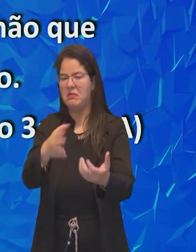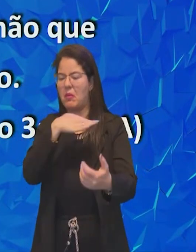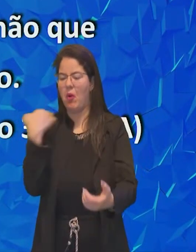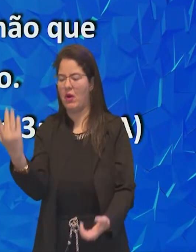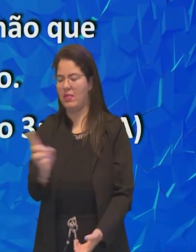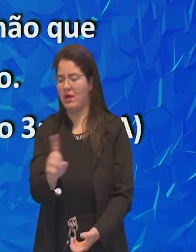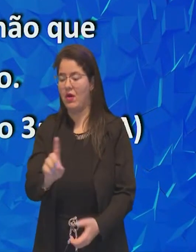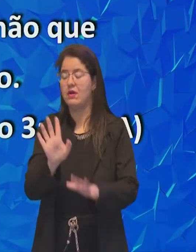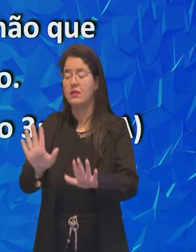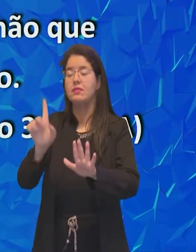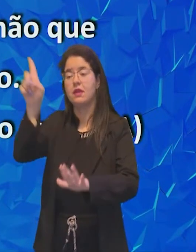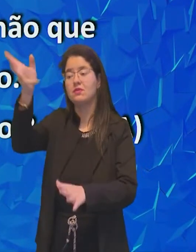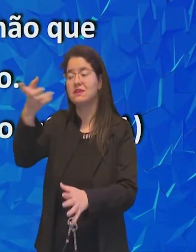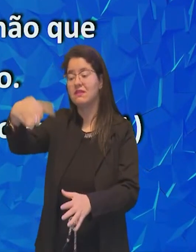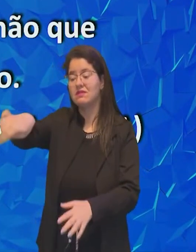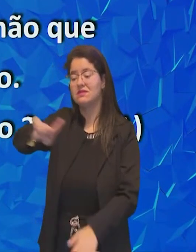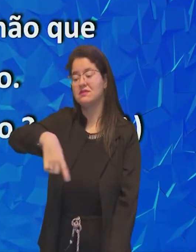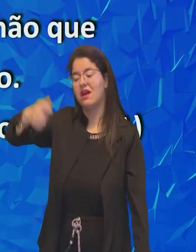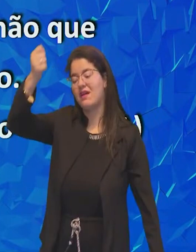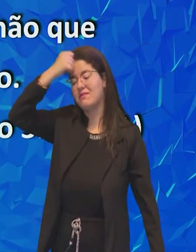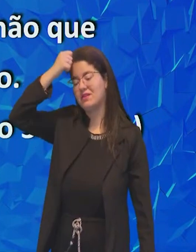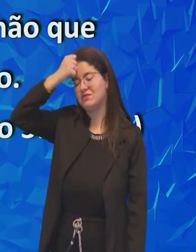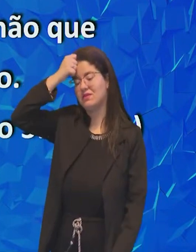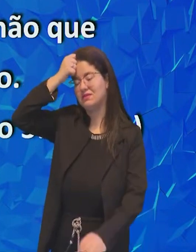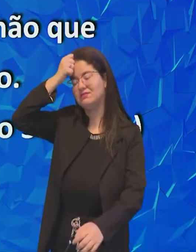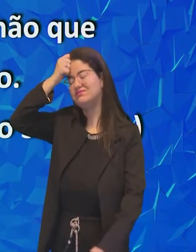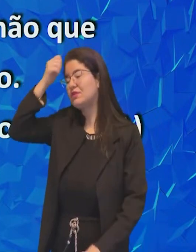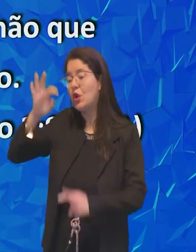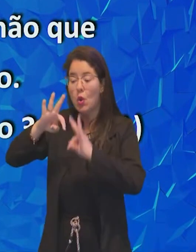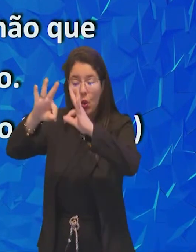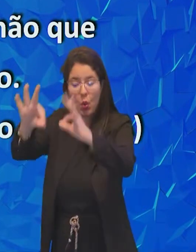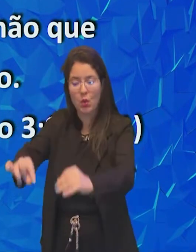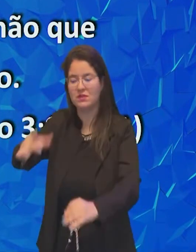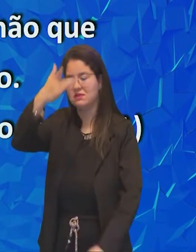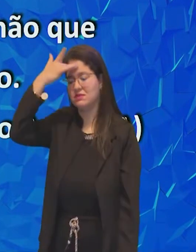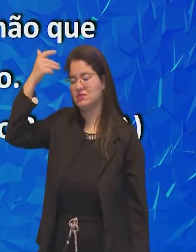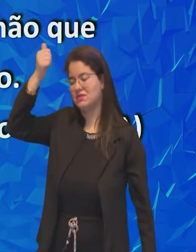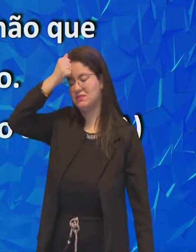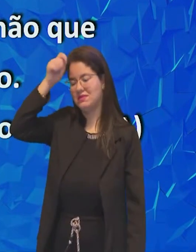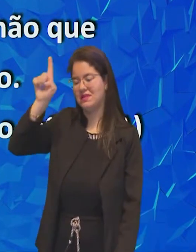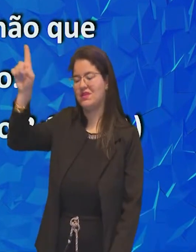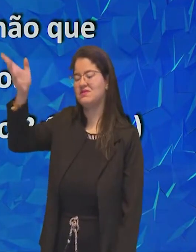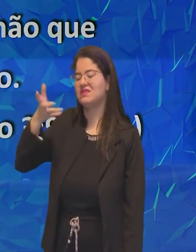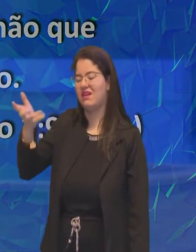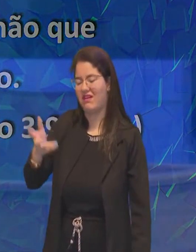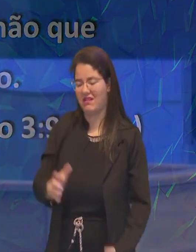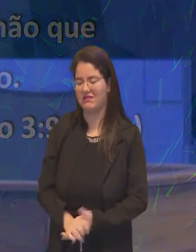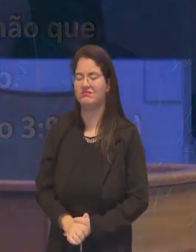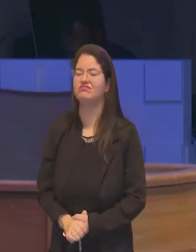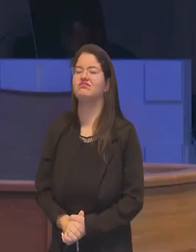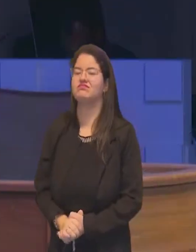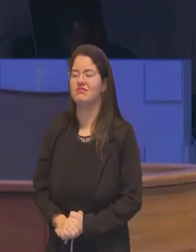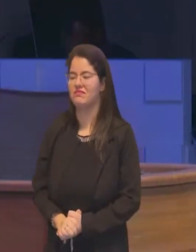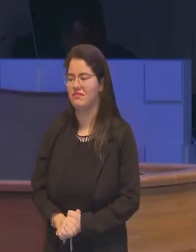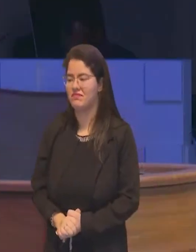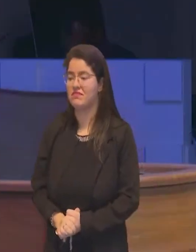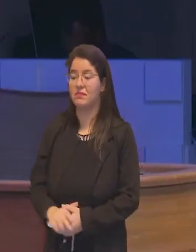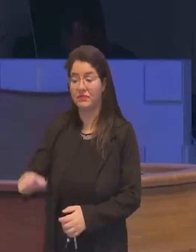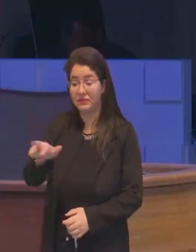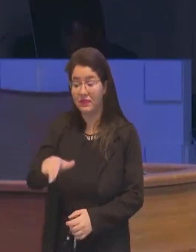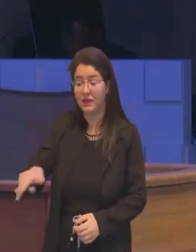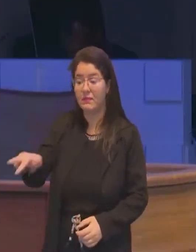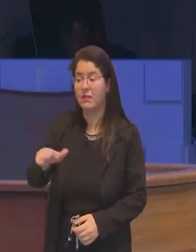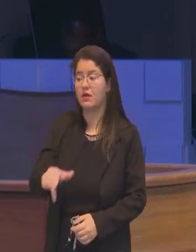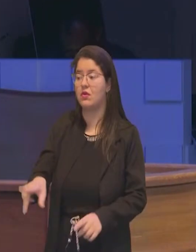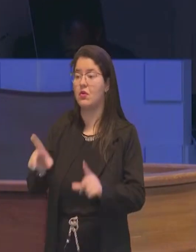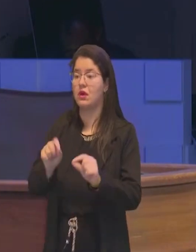ao arrependimento. Que todos cheguem ao arrependimento. Irmãos, para